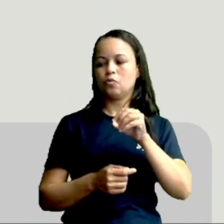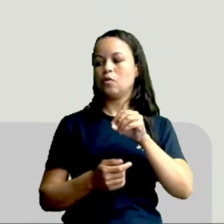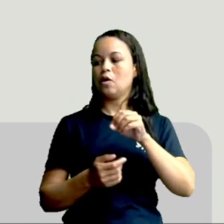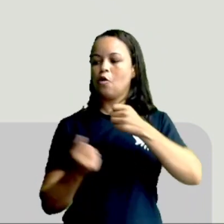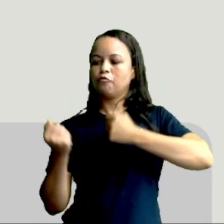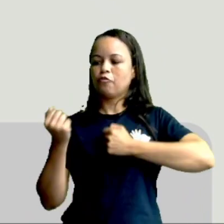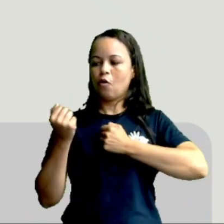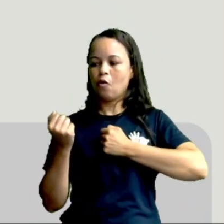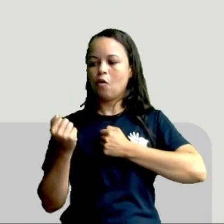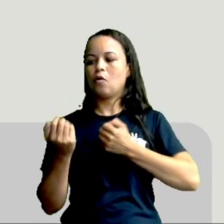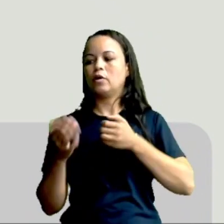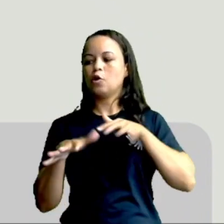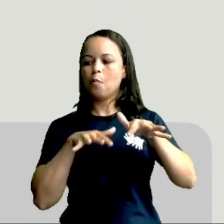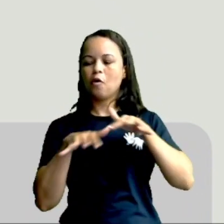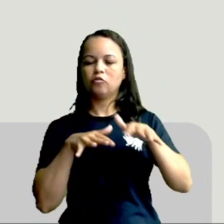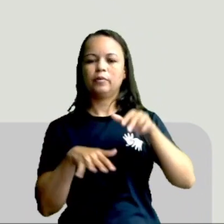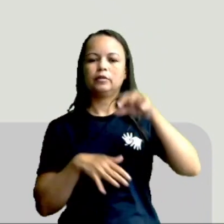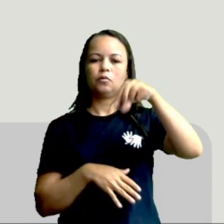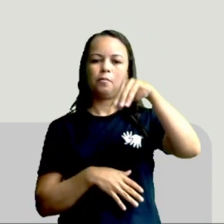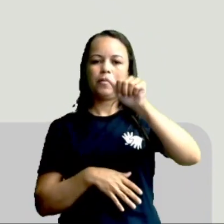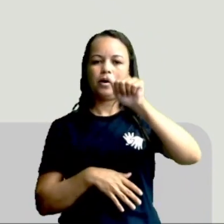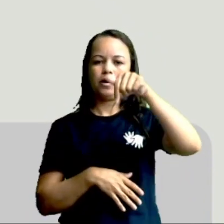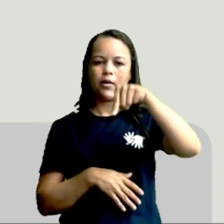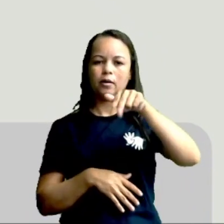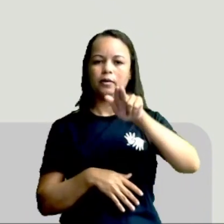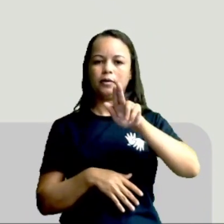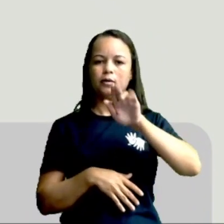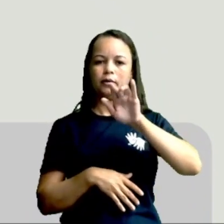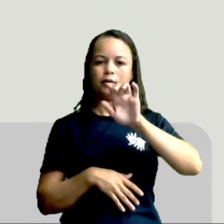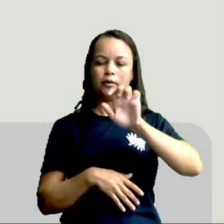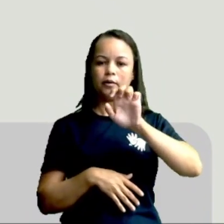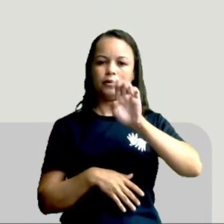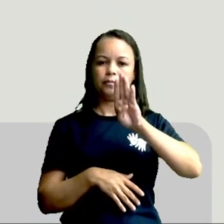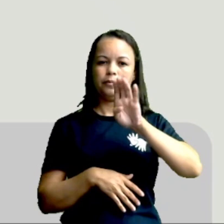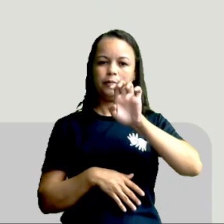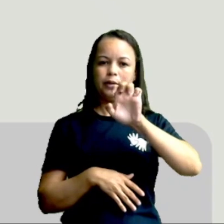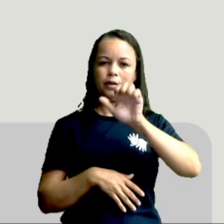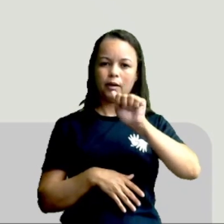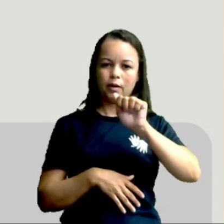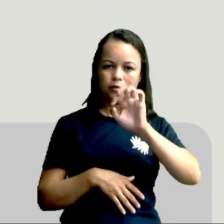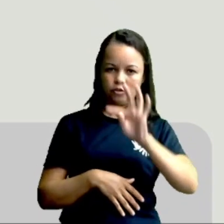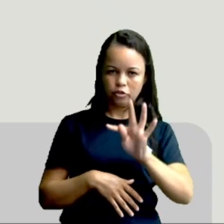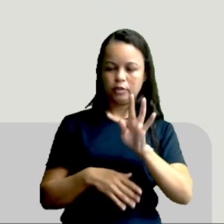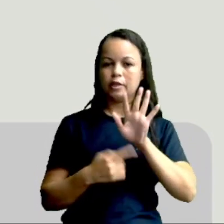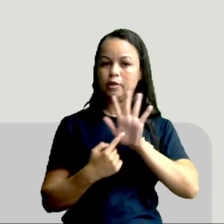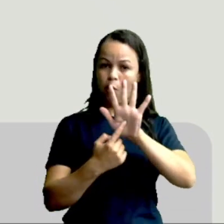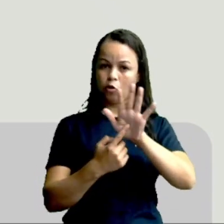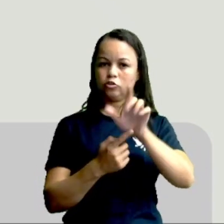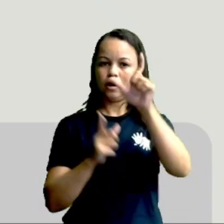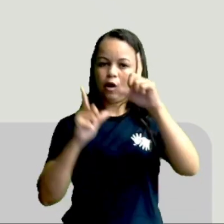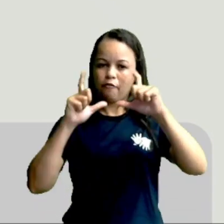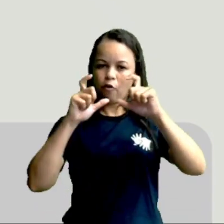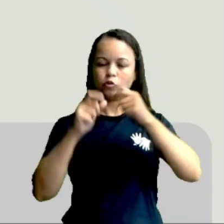temos como representante o criador do Mangue Beat, o Chico Sainz, que está na foto para vocês.